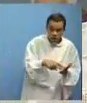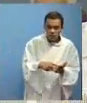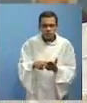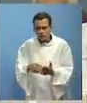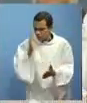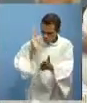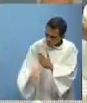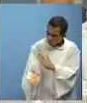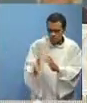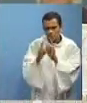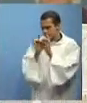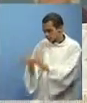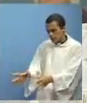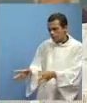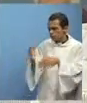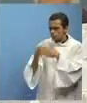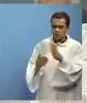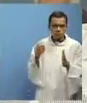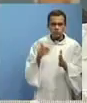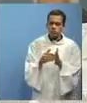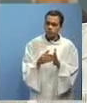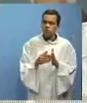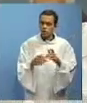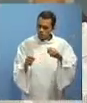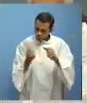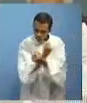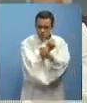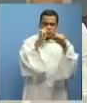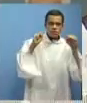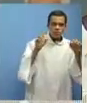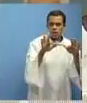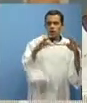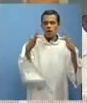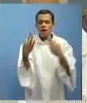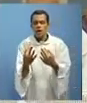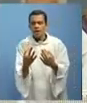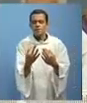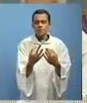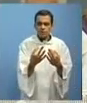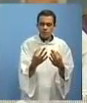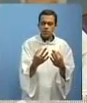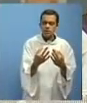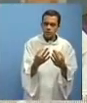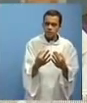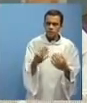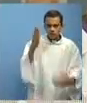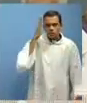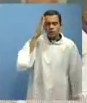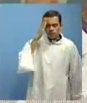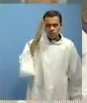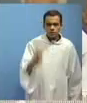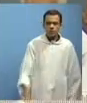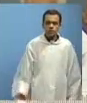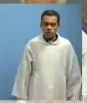gaúcha pata lenta sua casa tudo tudo tudo e eu tô falando isso de cadeira própria tem 86 filho na minha casa e vivemos única e